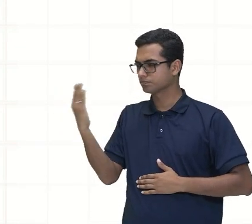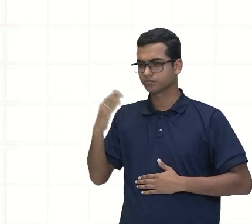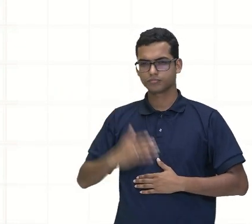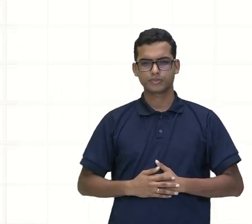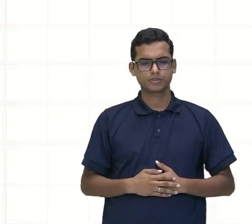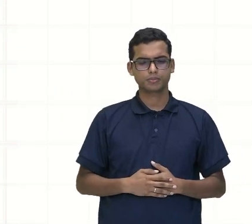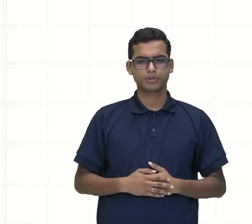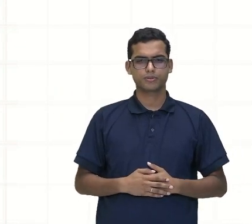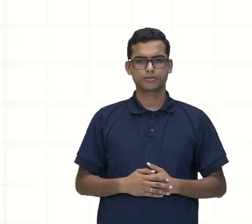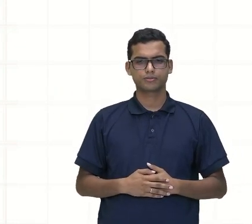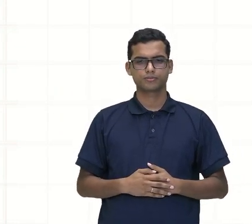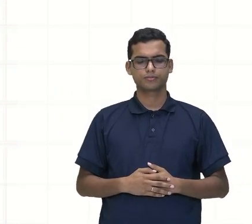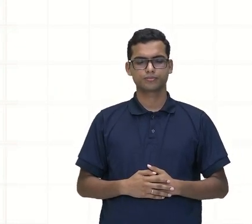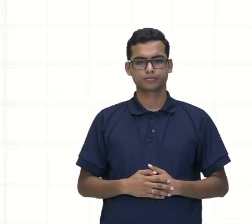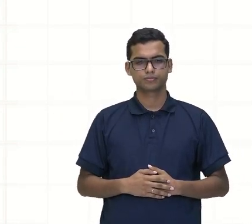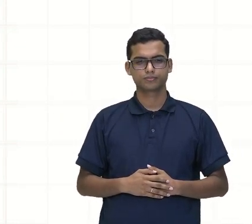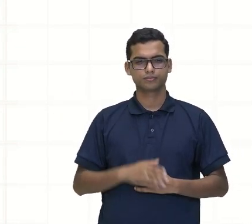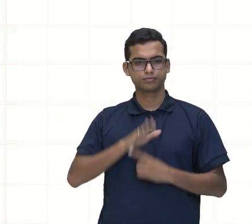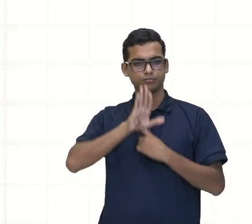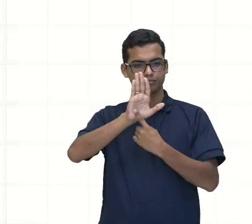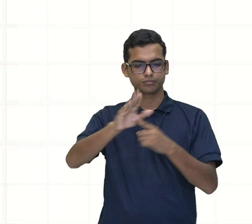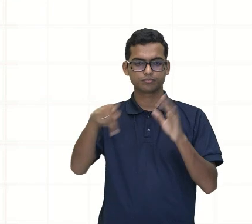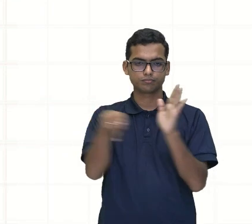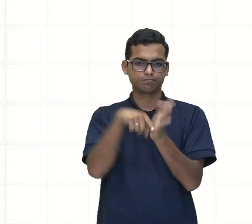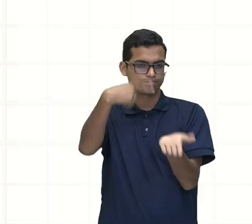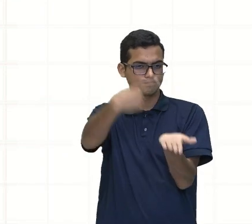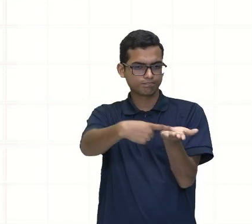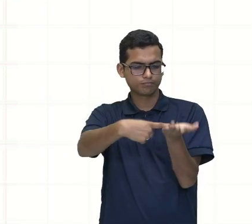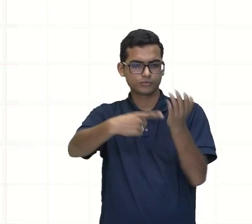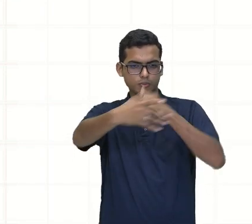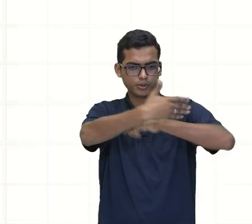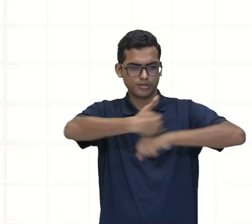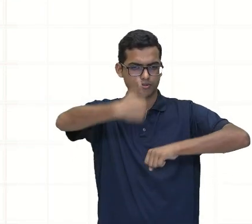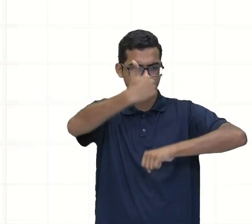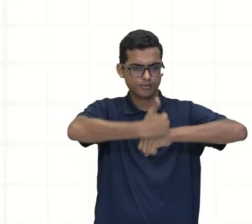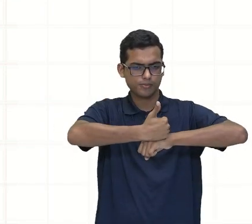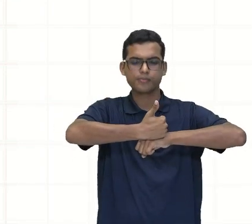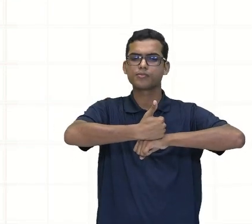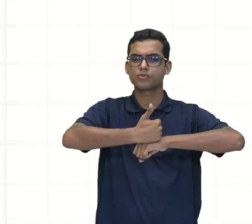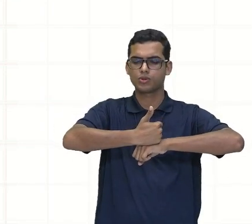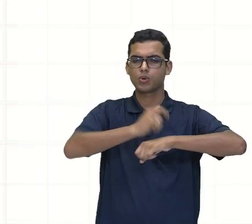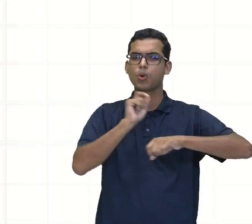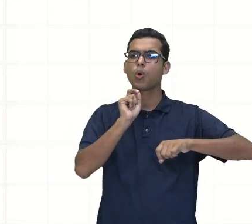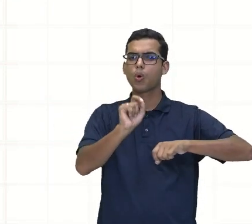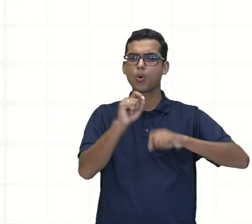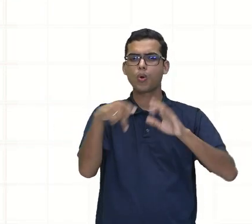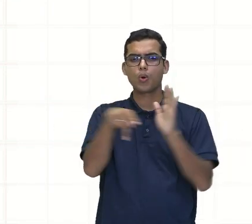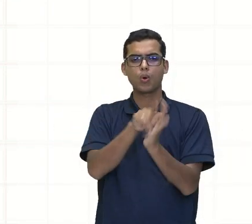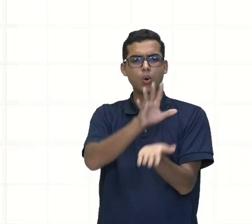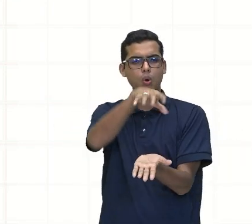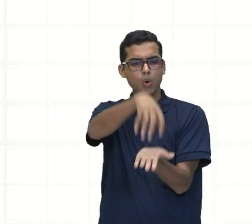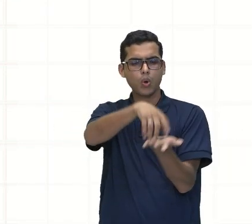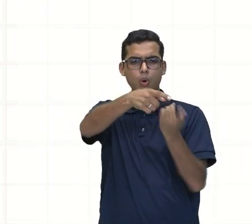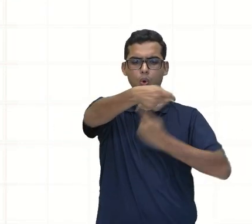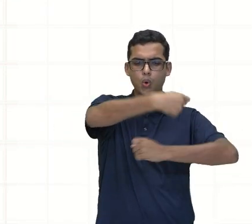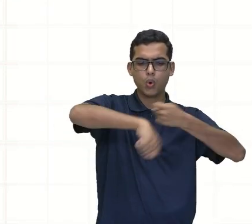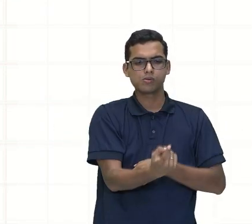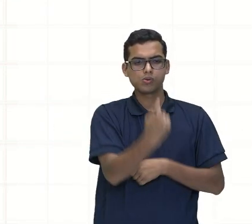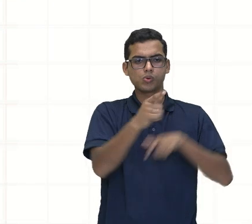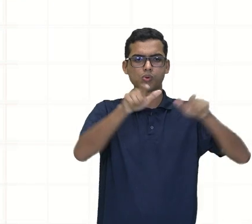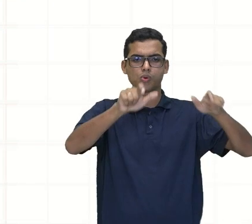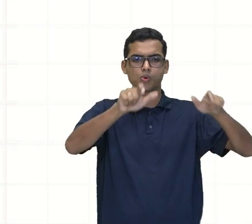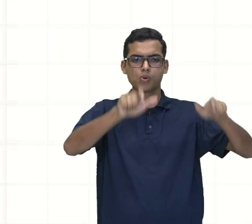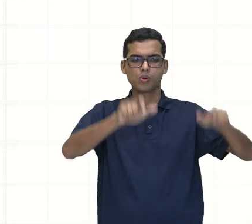esse momento. Então, o pacto colonial, basicamente, era ali o monopólio do comércio, ali, a exclusividade